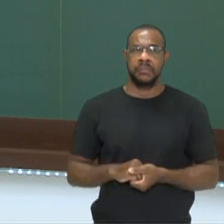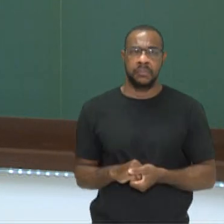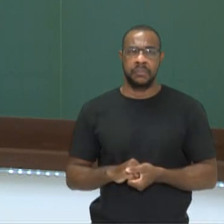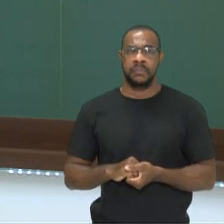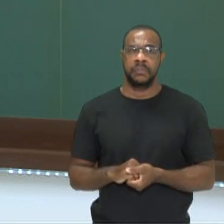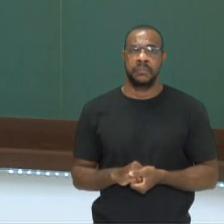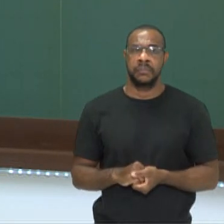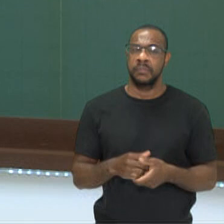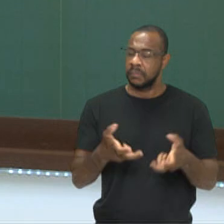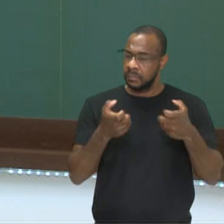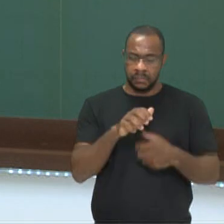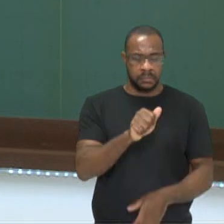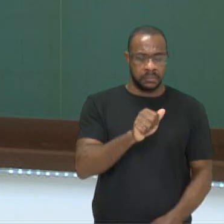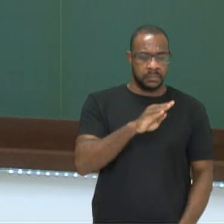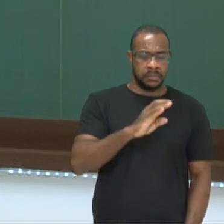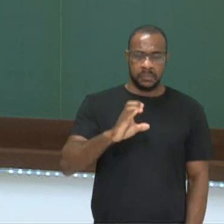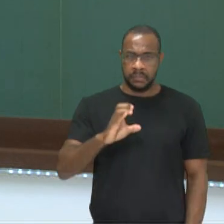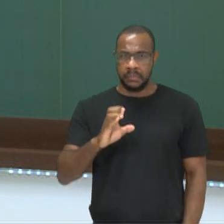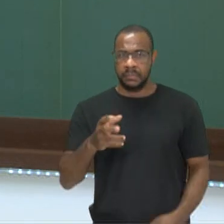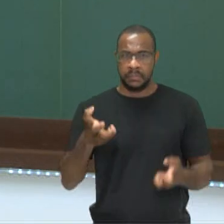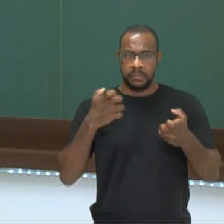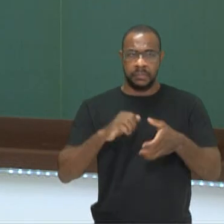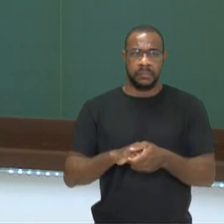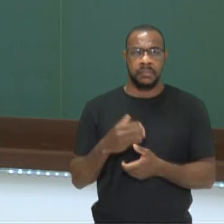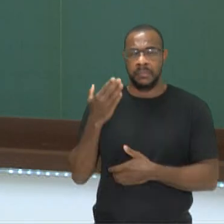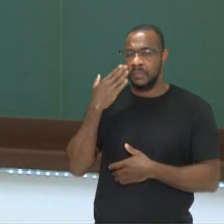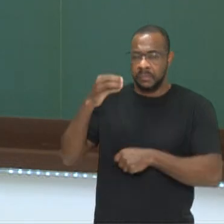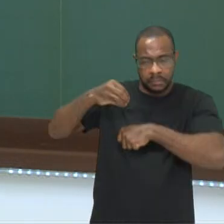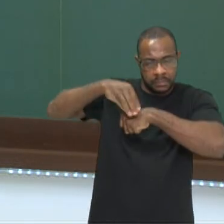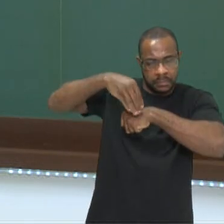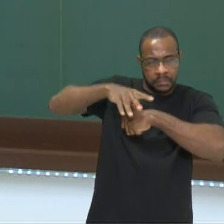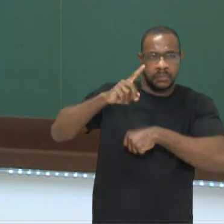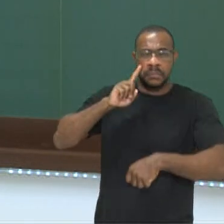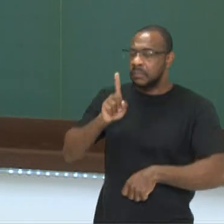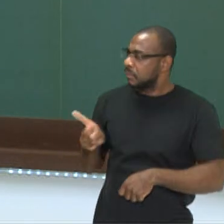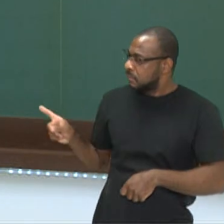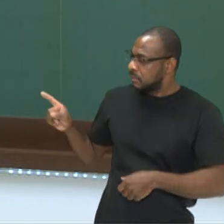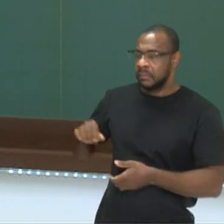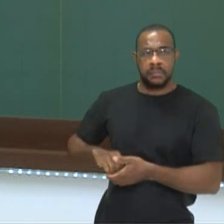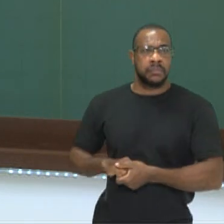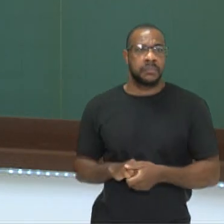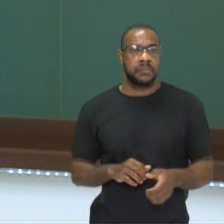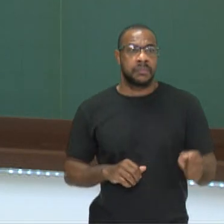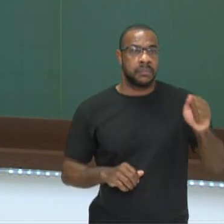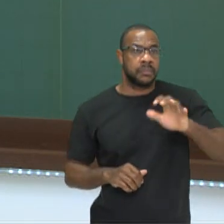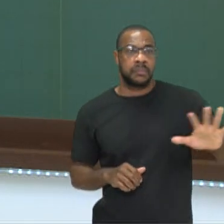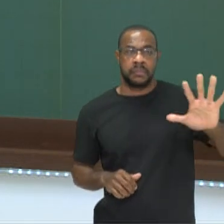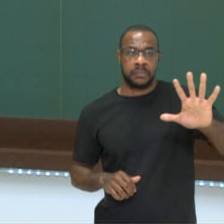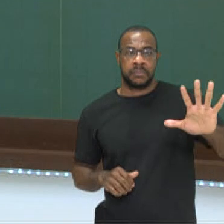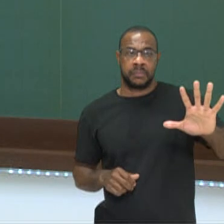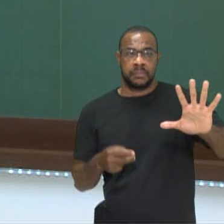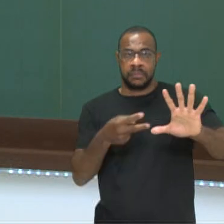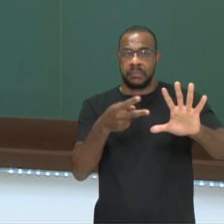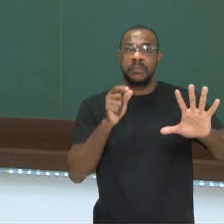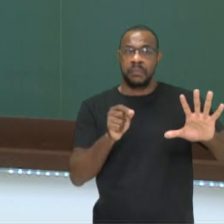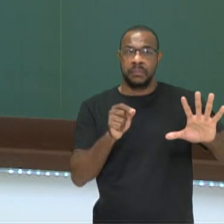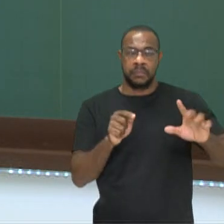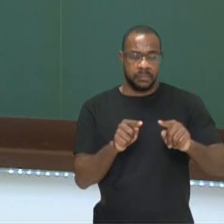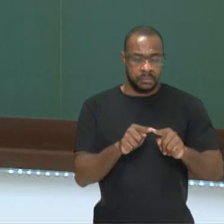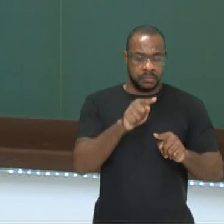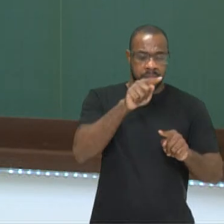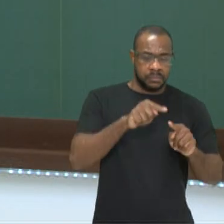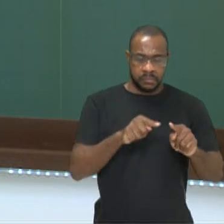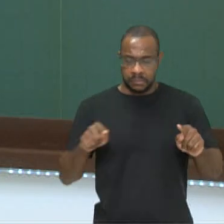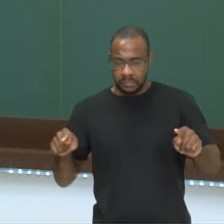coeficientes. Então, aqui, como eu sou muito boazinha, eu dei algumas dicas. Vamos lá. Área. O que é área? É o produto da